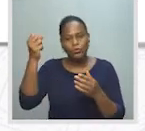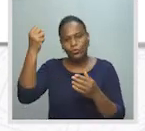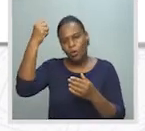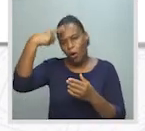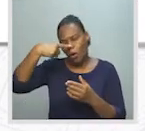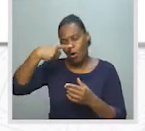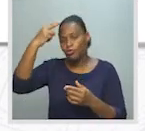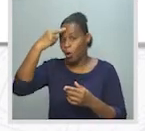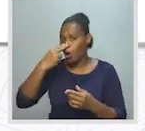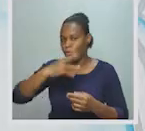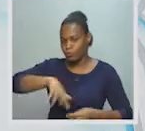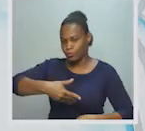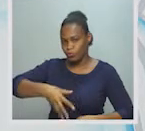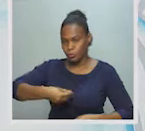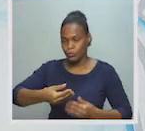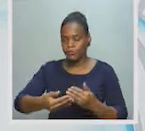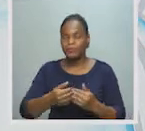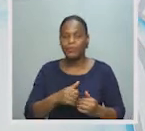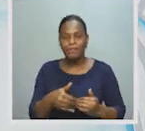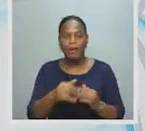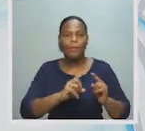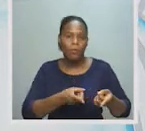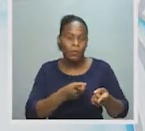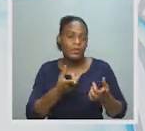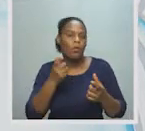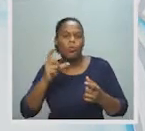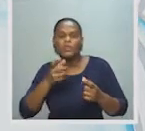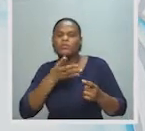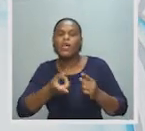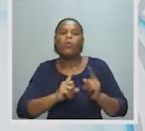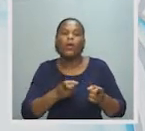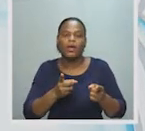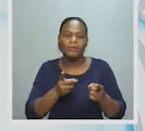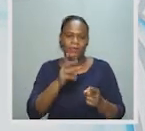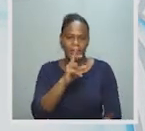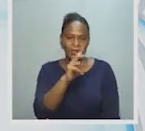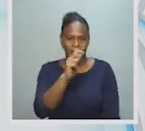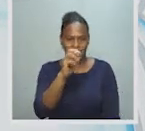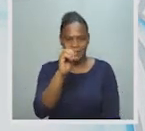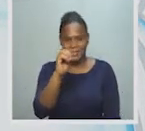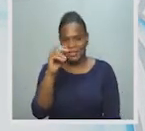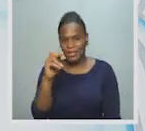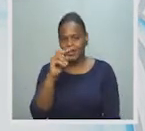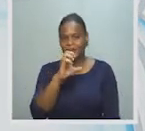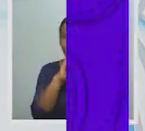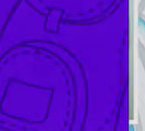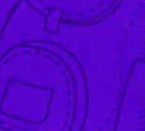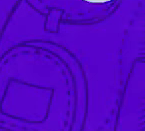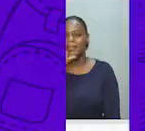história da humanidade. Vamos começar, portanto, pelo conceito de